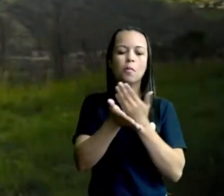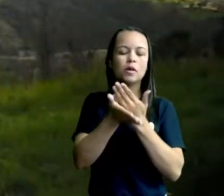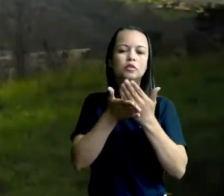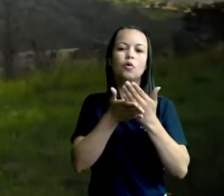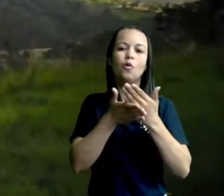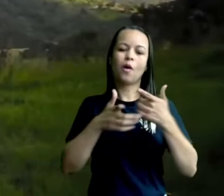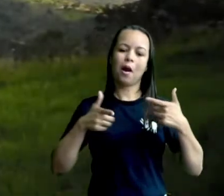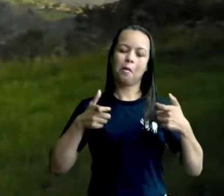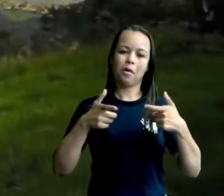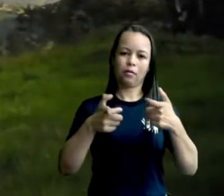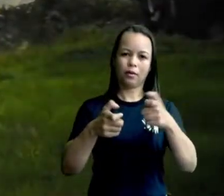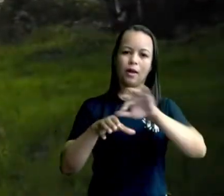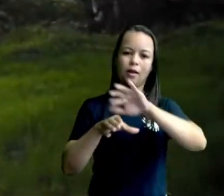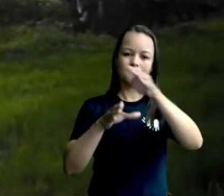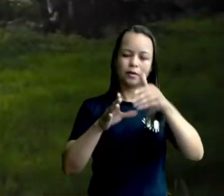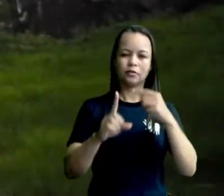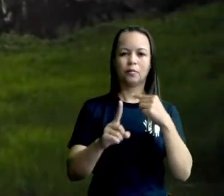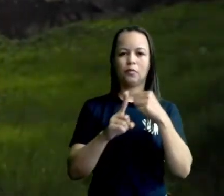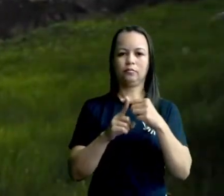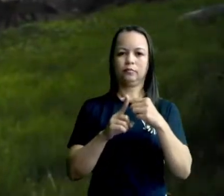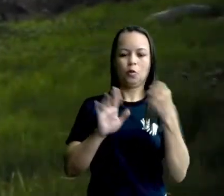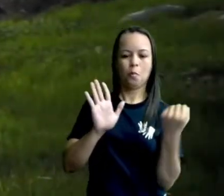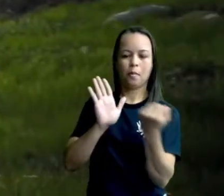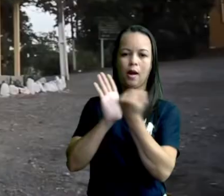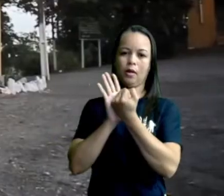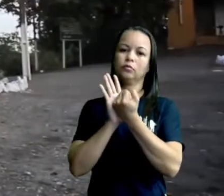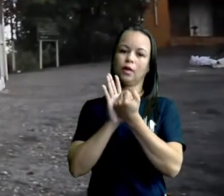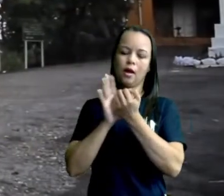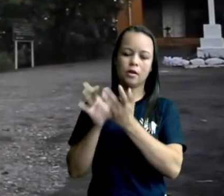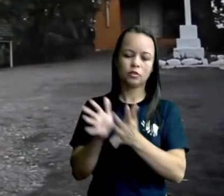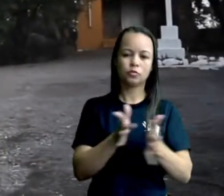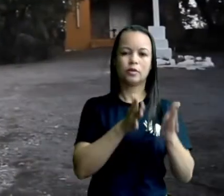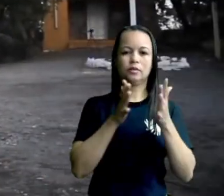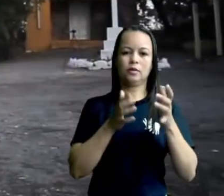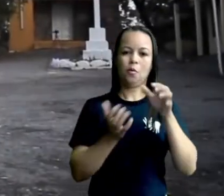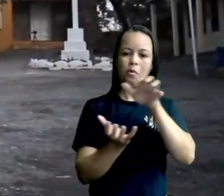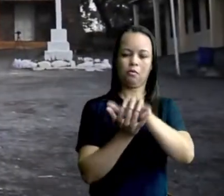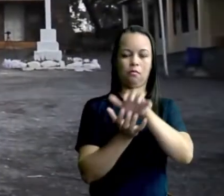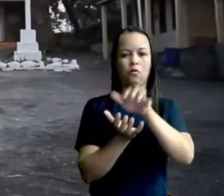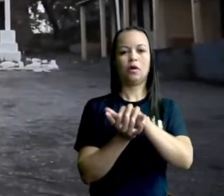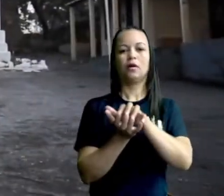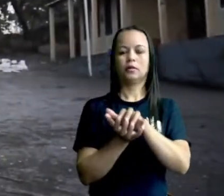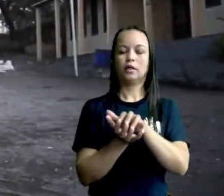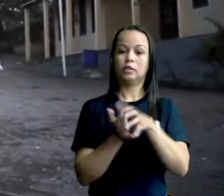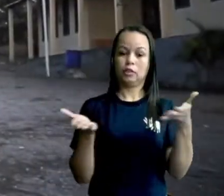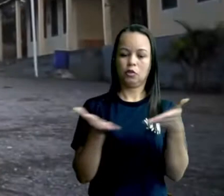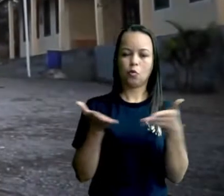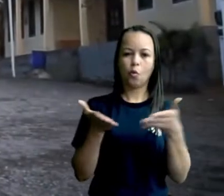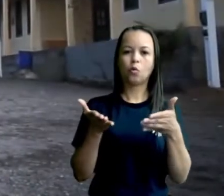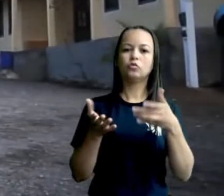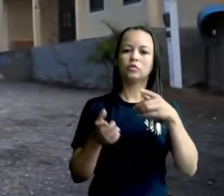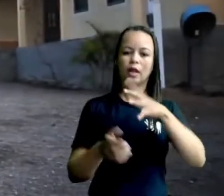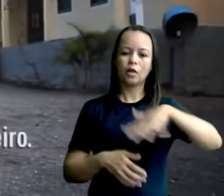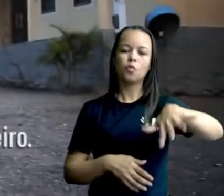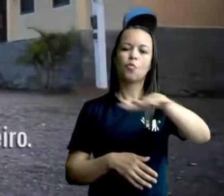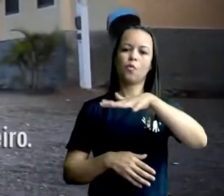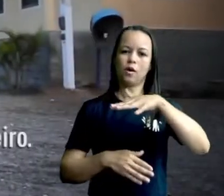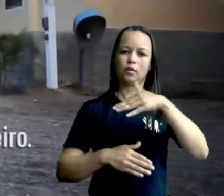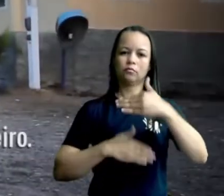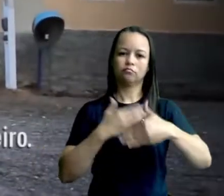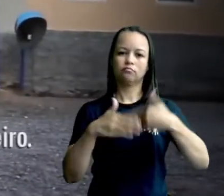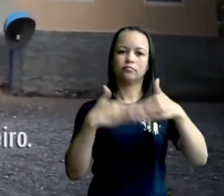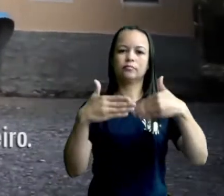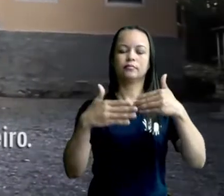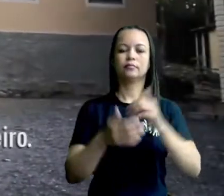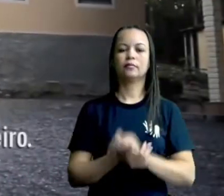das Tabocas, um marco na insurreição pernambucana e do que hoje se tornou uma nação.